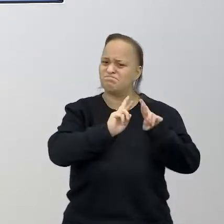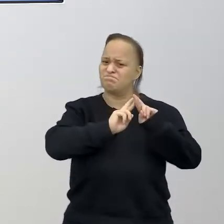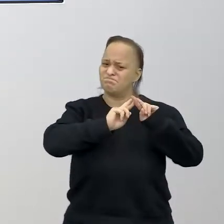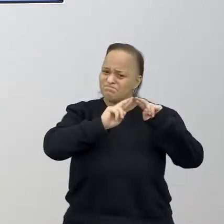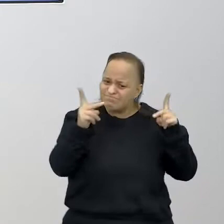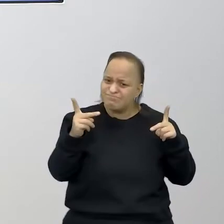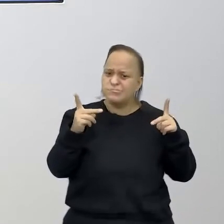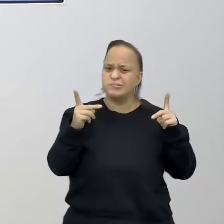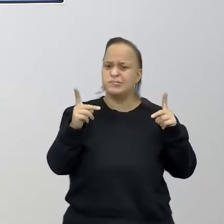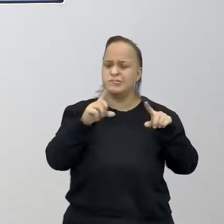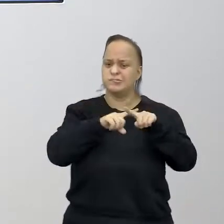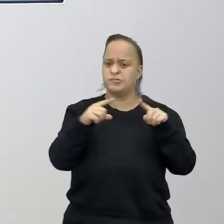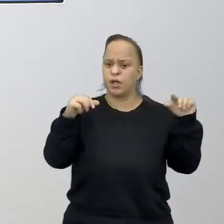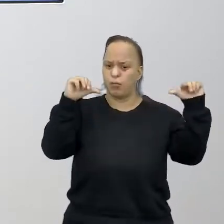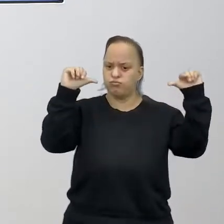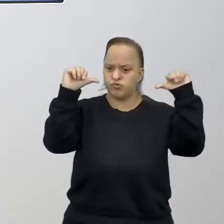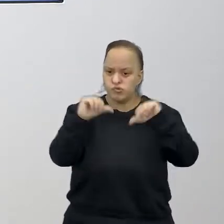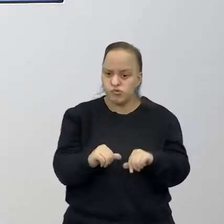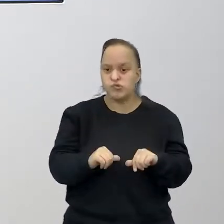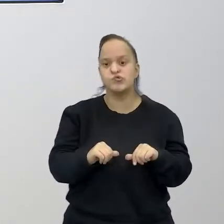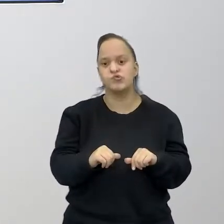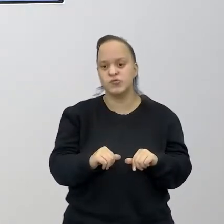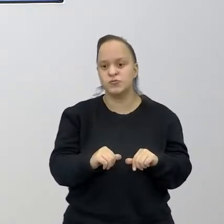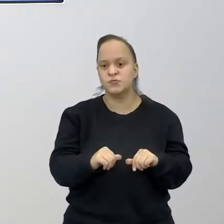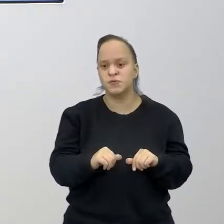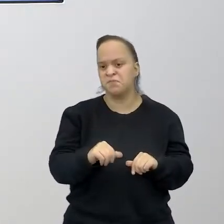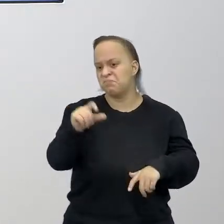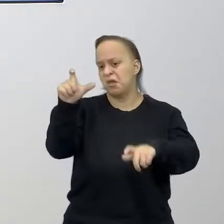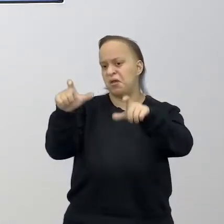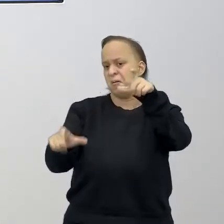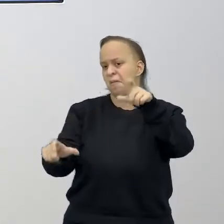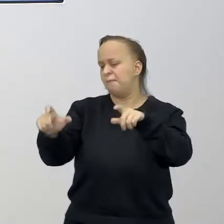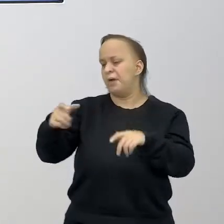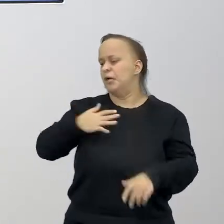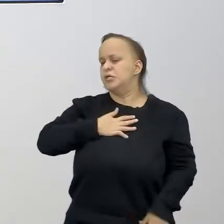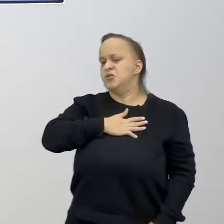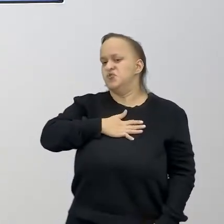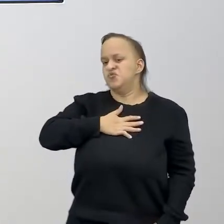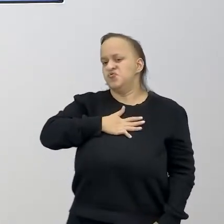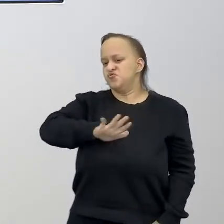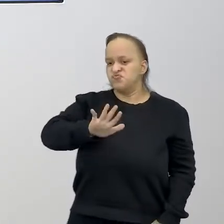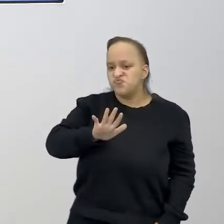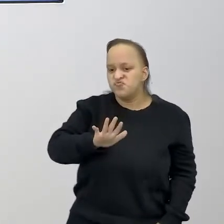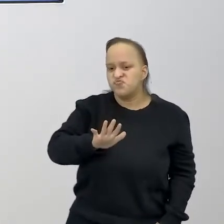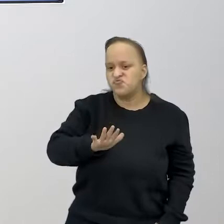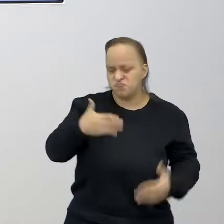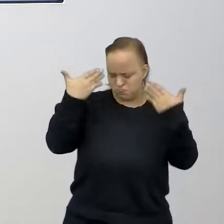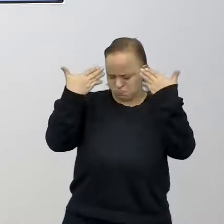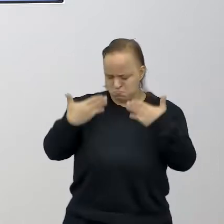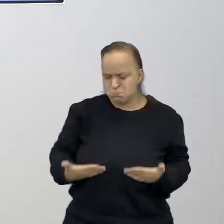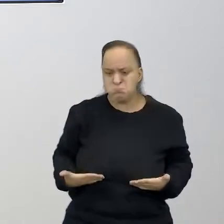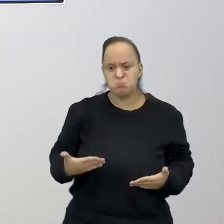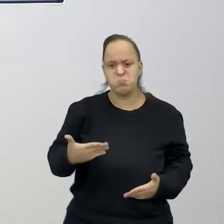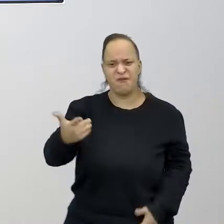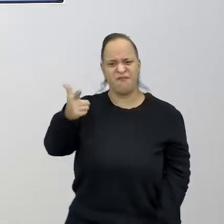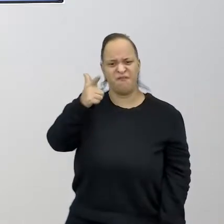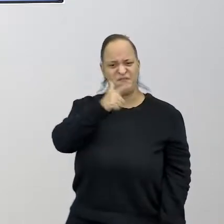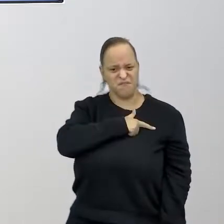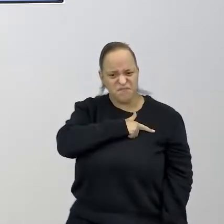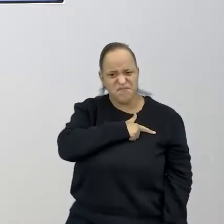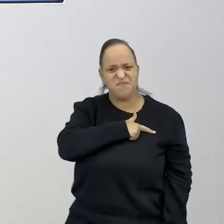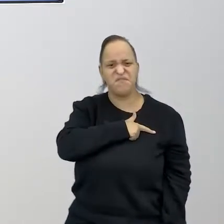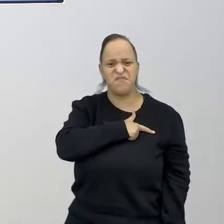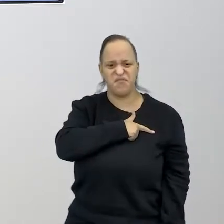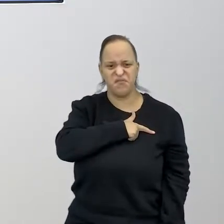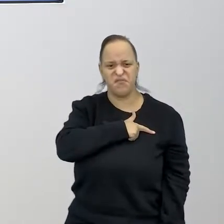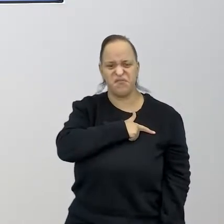negativo. O estranho no sentido de que ninguém vai gostar de mim, ninguém vai me achar bonita, eu sou feia. E isso eu tô